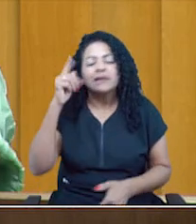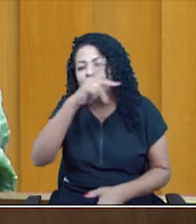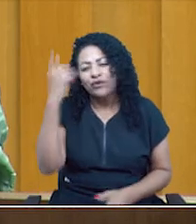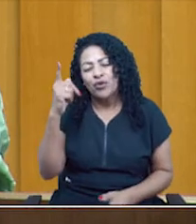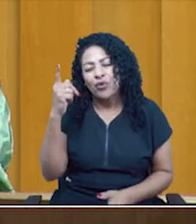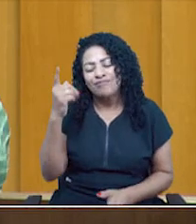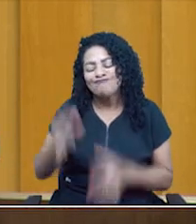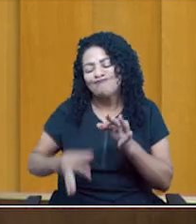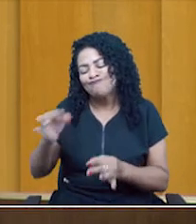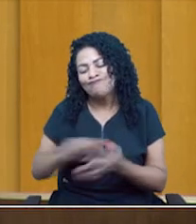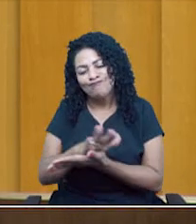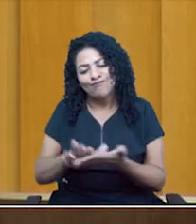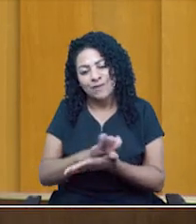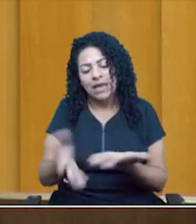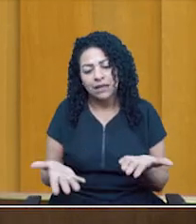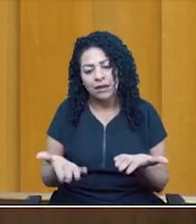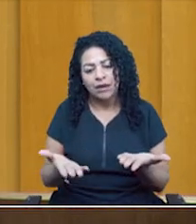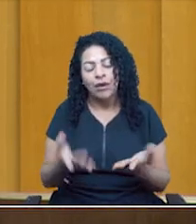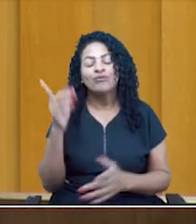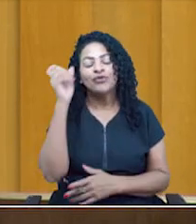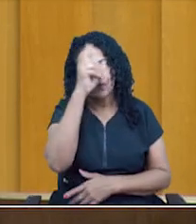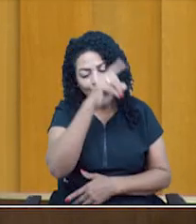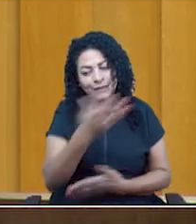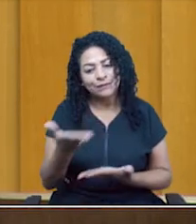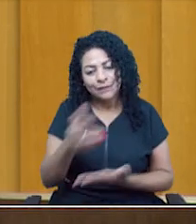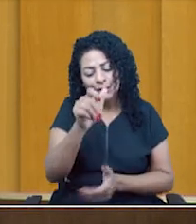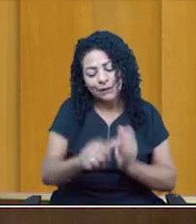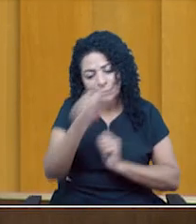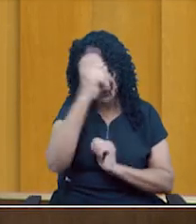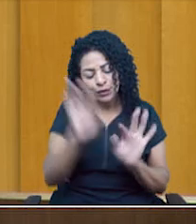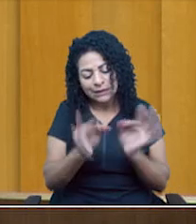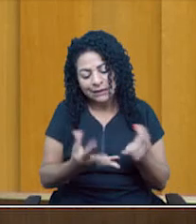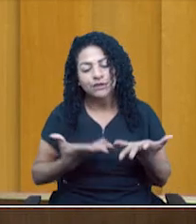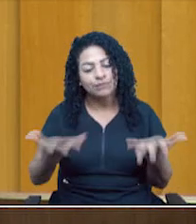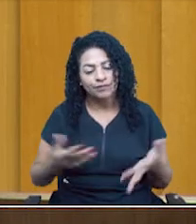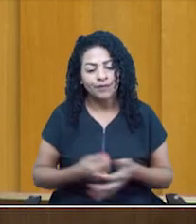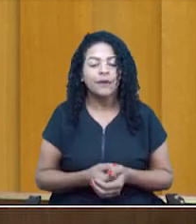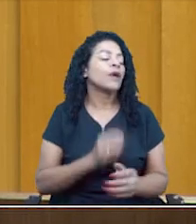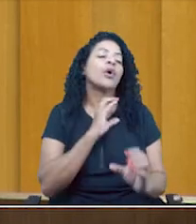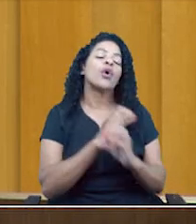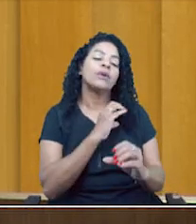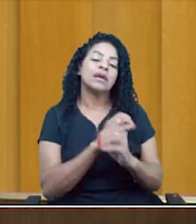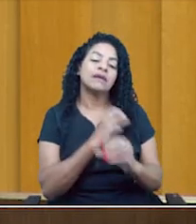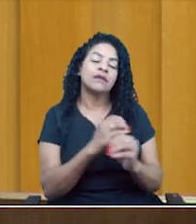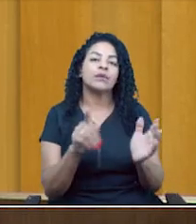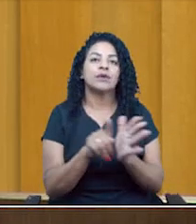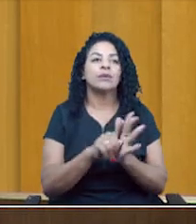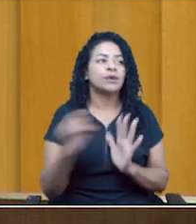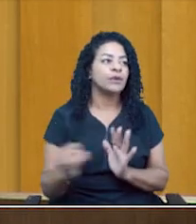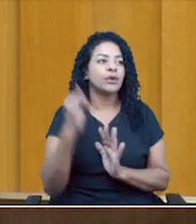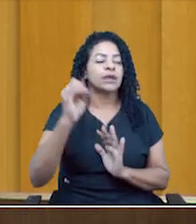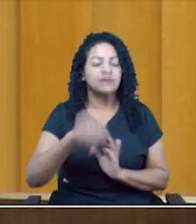O grau de dificuldade dele. Então, essa forma de comunicação é realmente muito importante. E simular